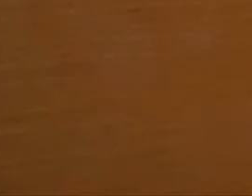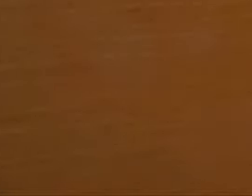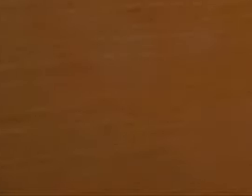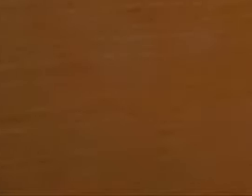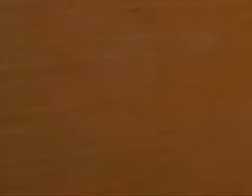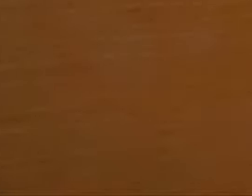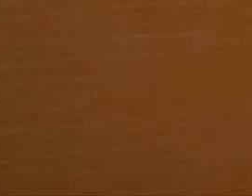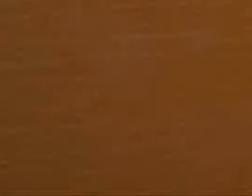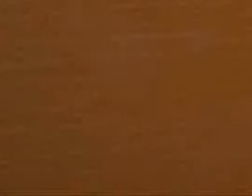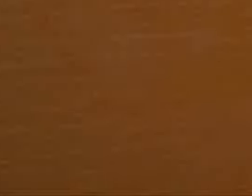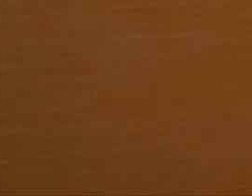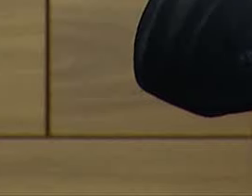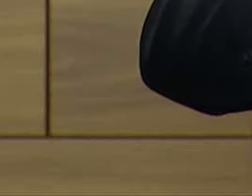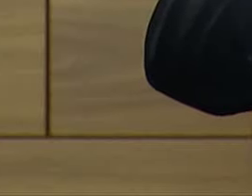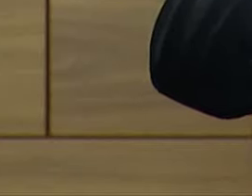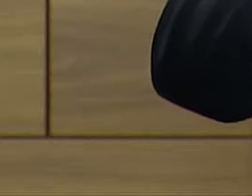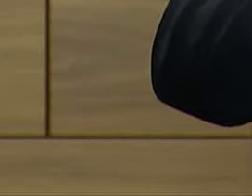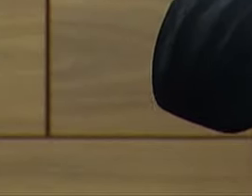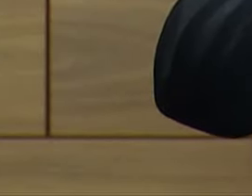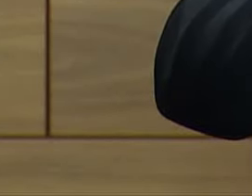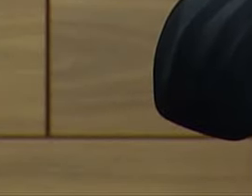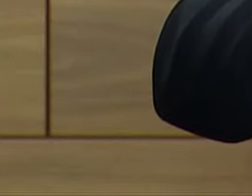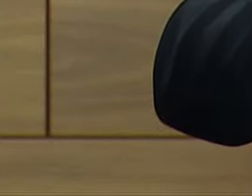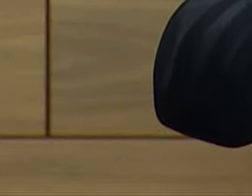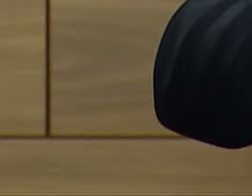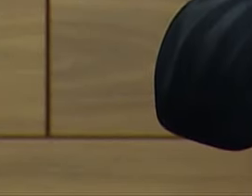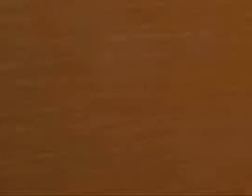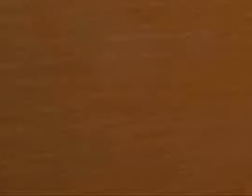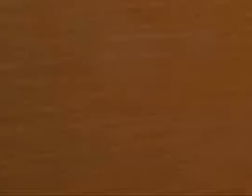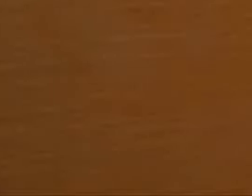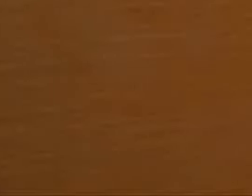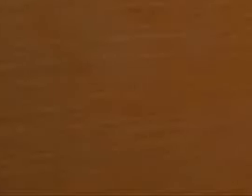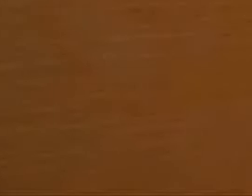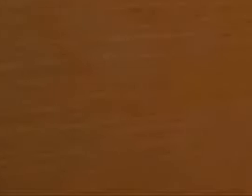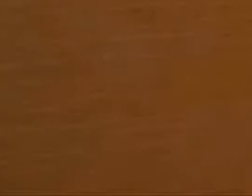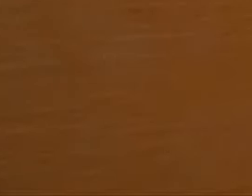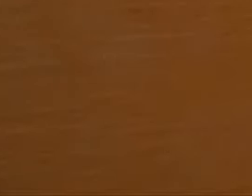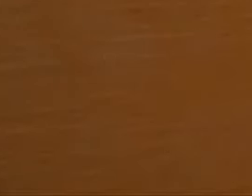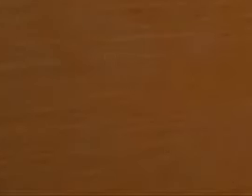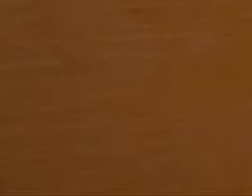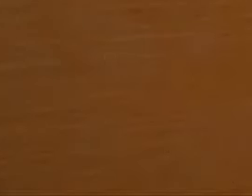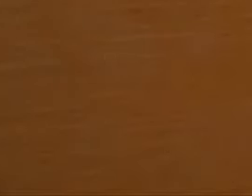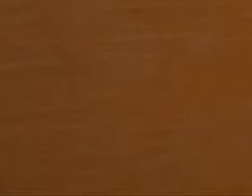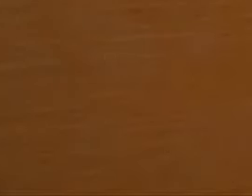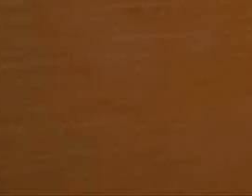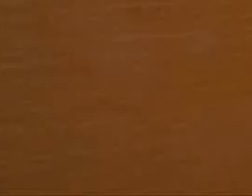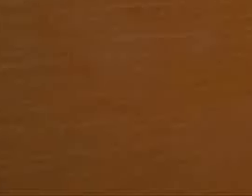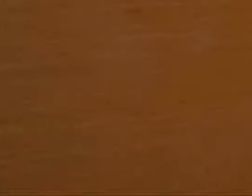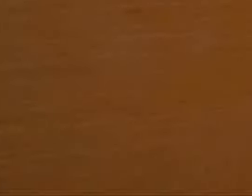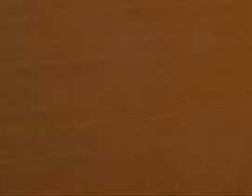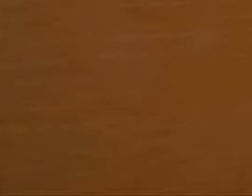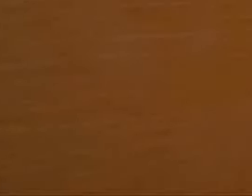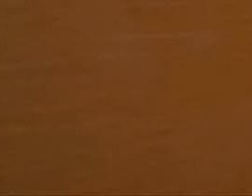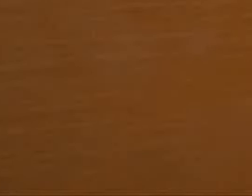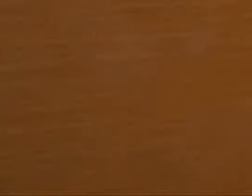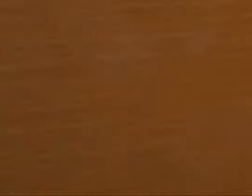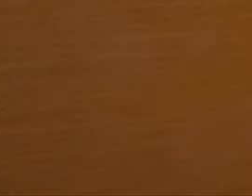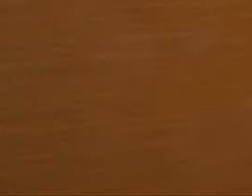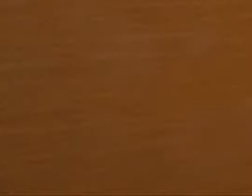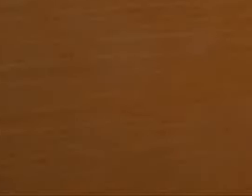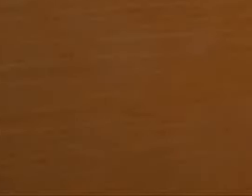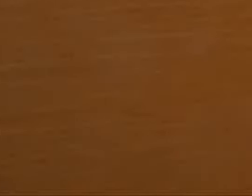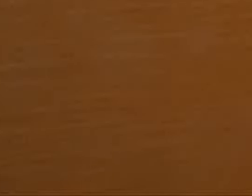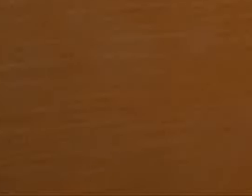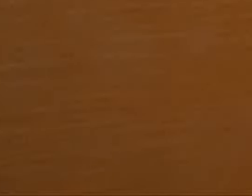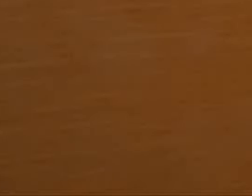lei o próximo Vereador Vereador Ítalo obrigado obrigado vossa excelência já falou n primeiro tem que ouvir os outros primeiro depois